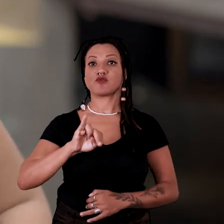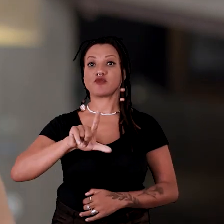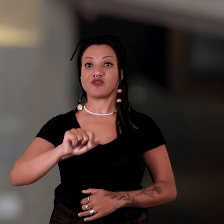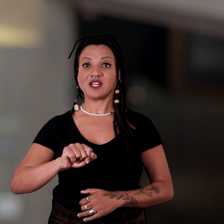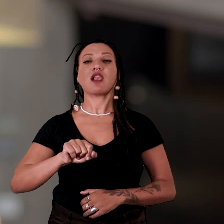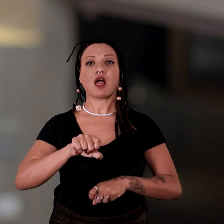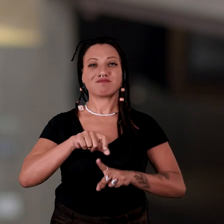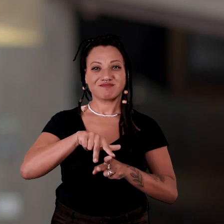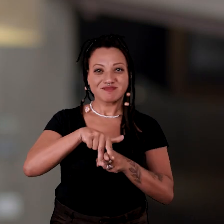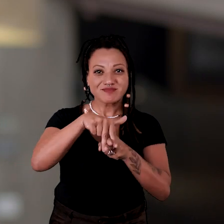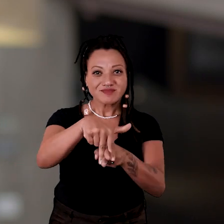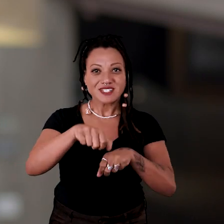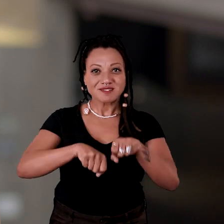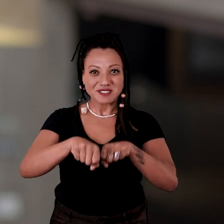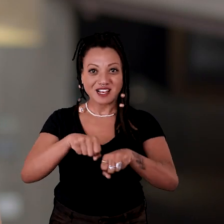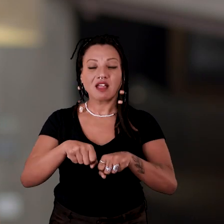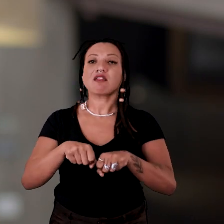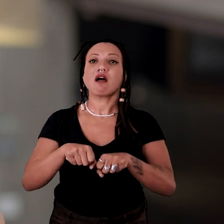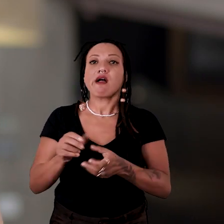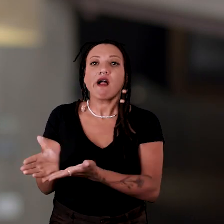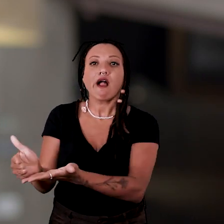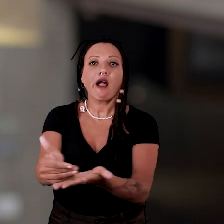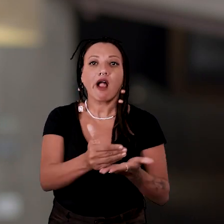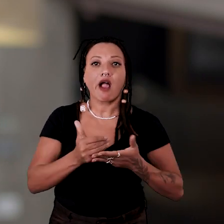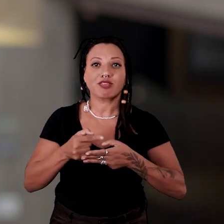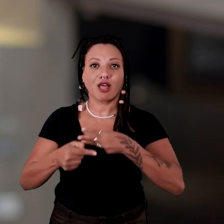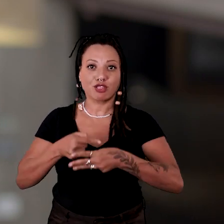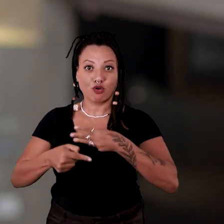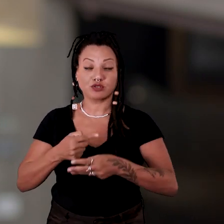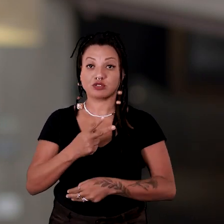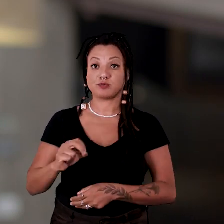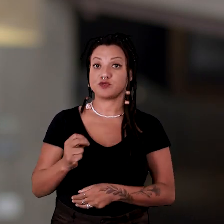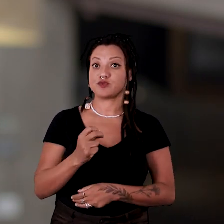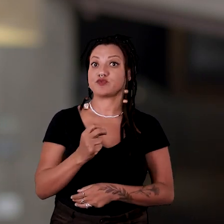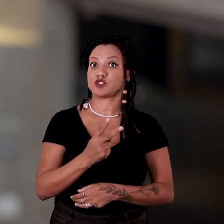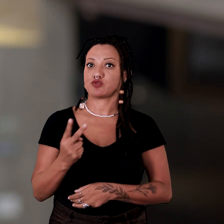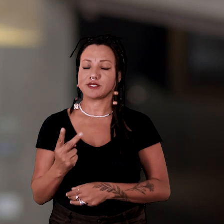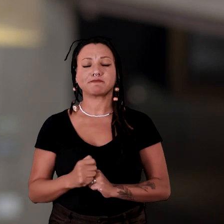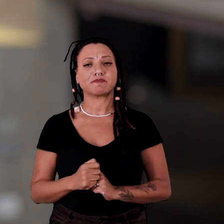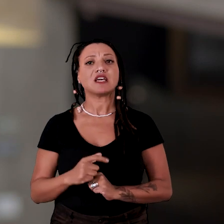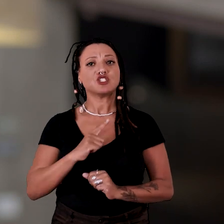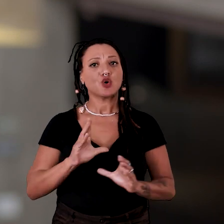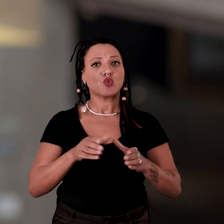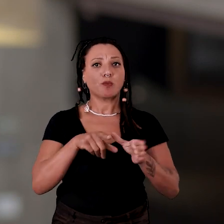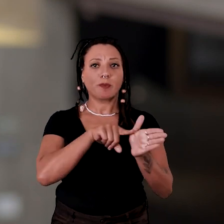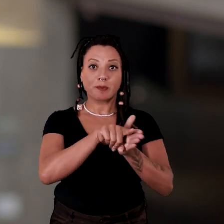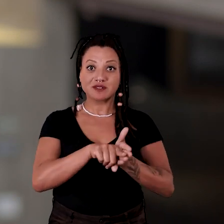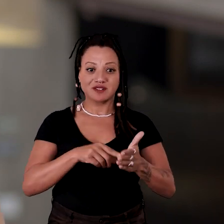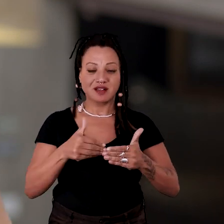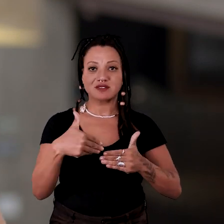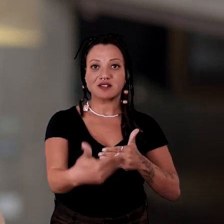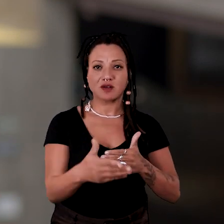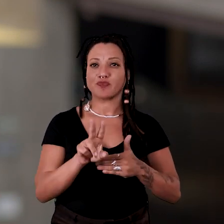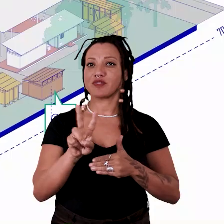a Vila dos Catadores Ciclistas foi um projeto feito junto com os catadores de recicláveis que habitam as franjas do plano piloto